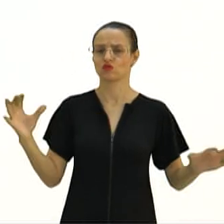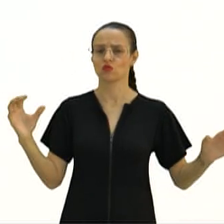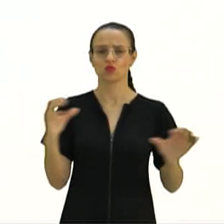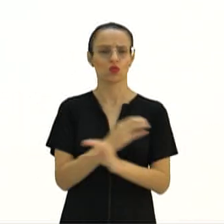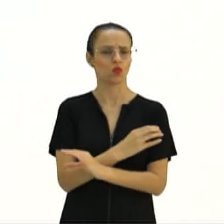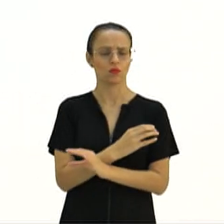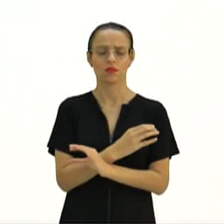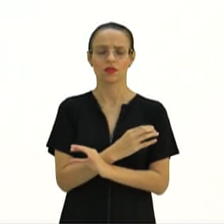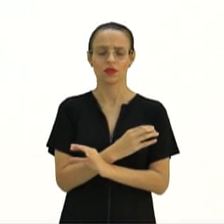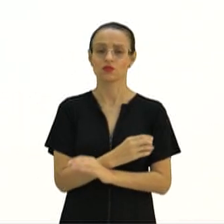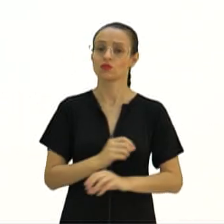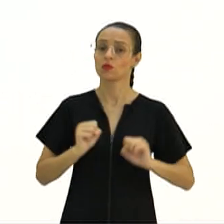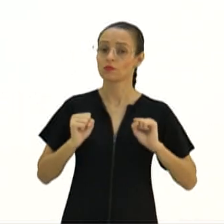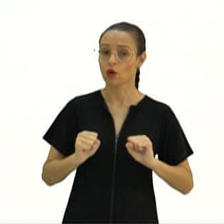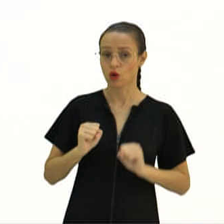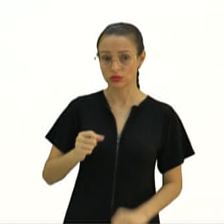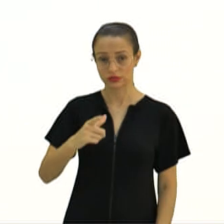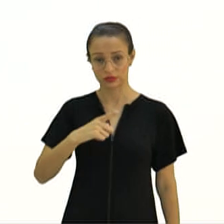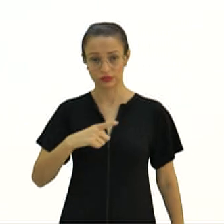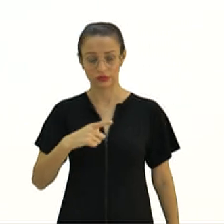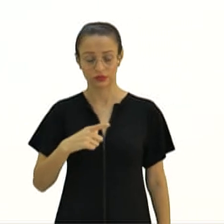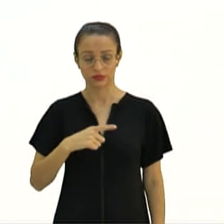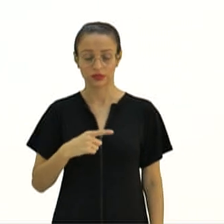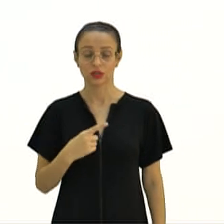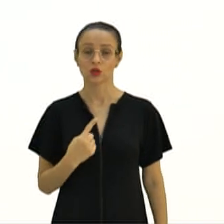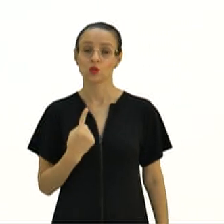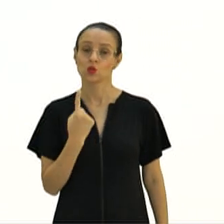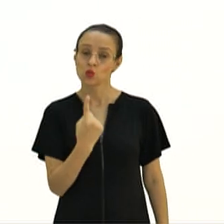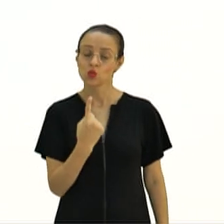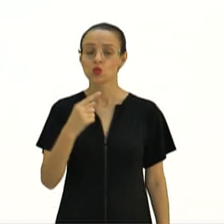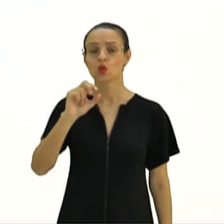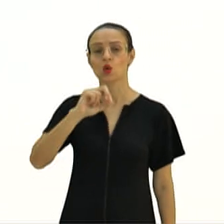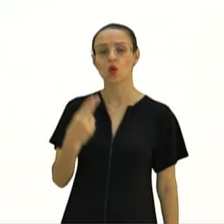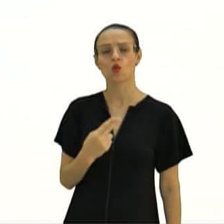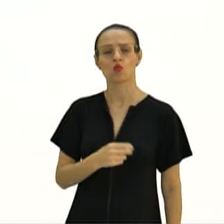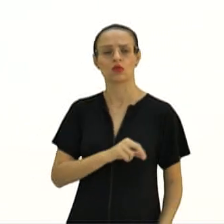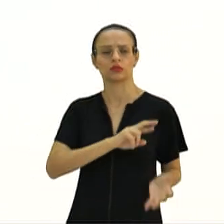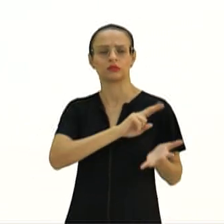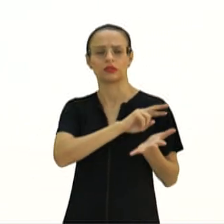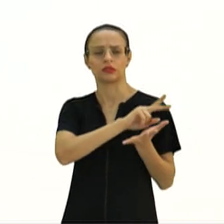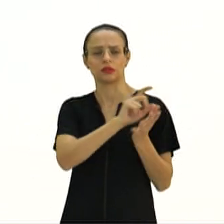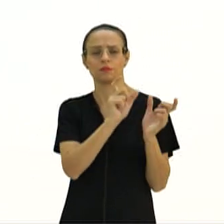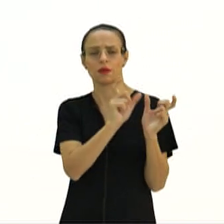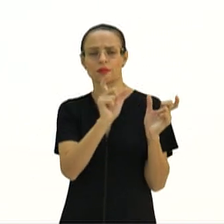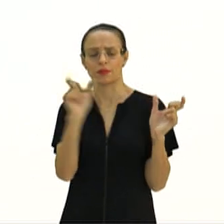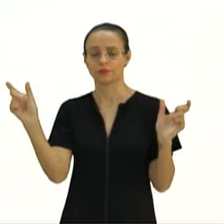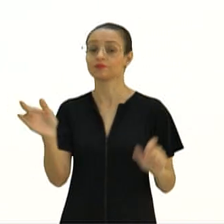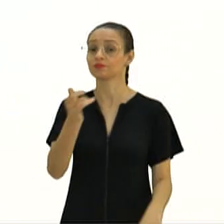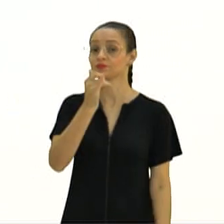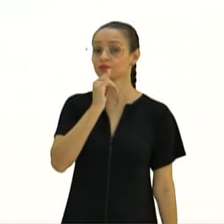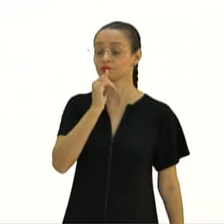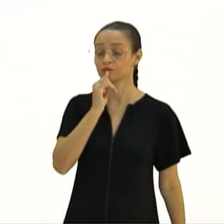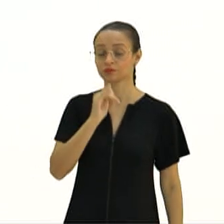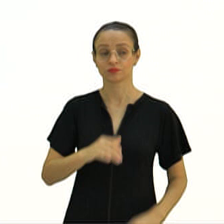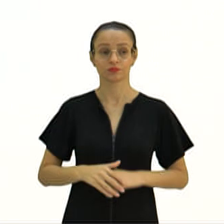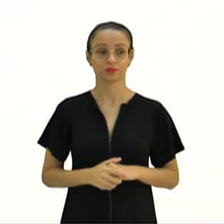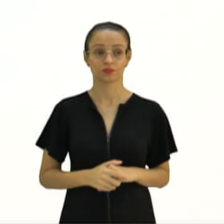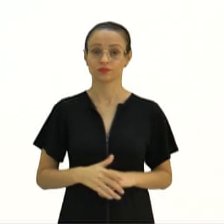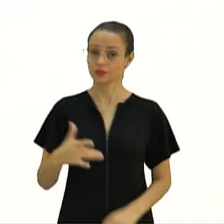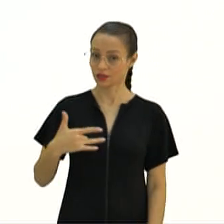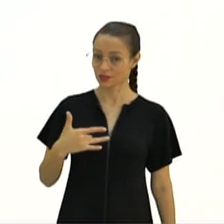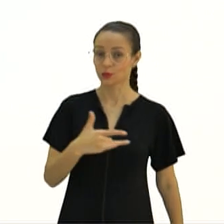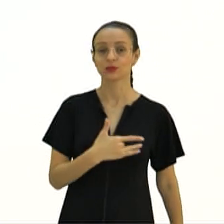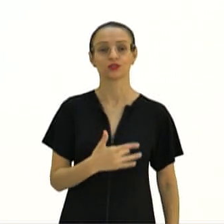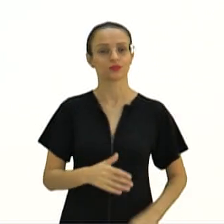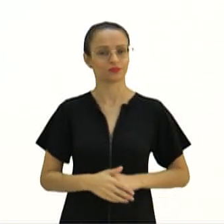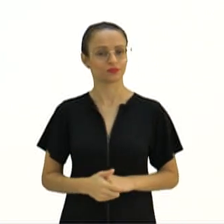completo, podendo conter apenas uma ou várias palavras. Exemplos: saúde, eu